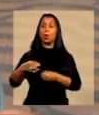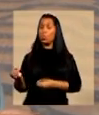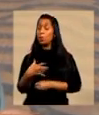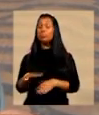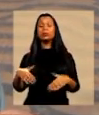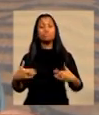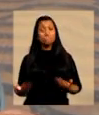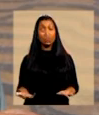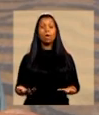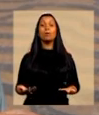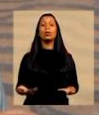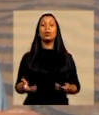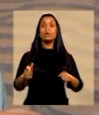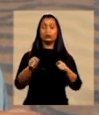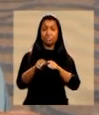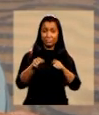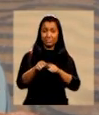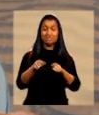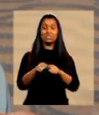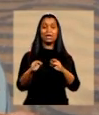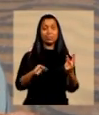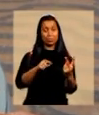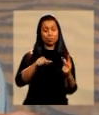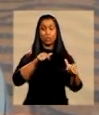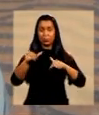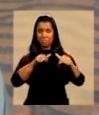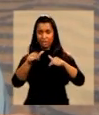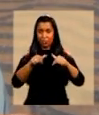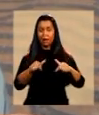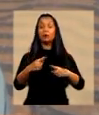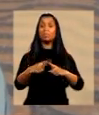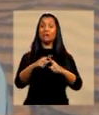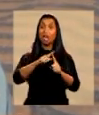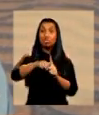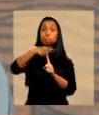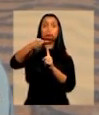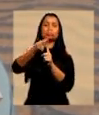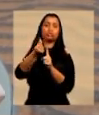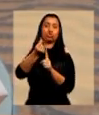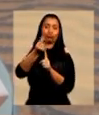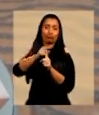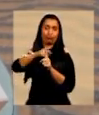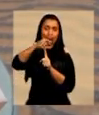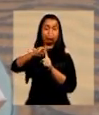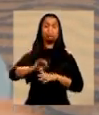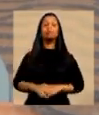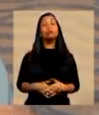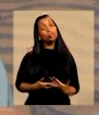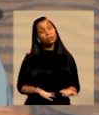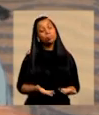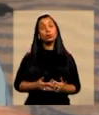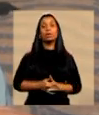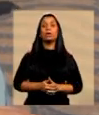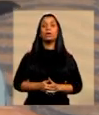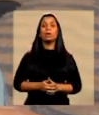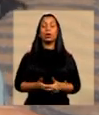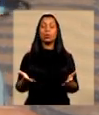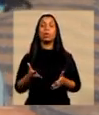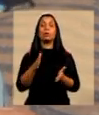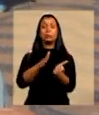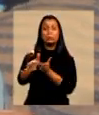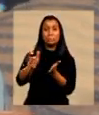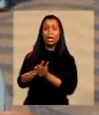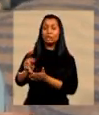E então eu estou fazendo esses dois trabalhos para aumentar um pouquinho a minha renda. Por enquanto, os